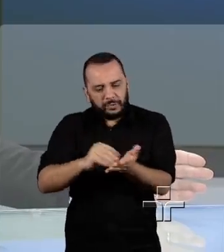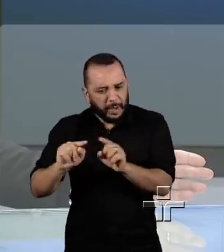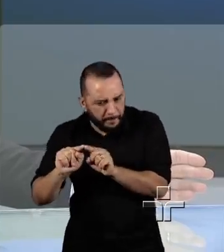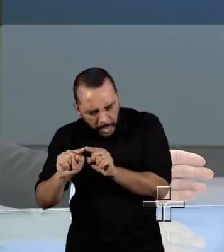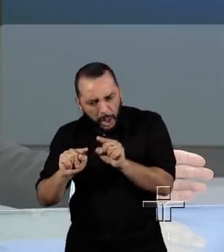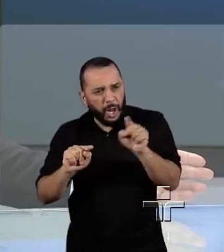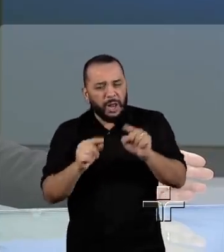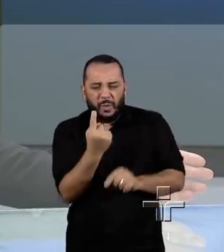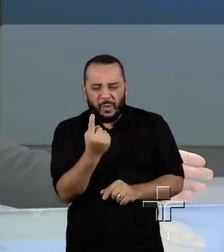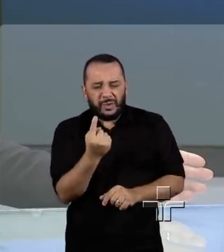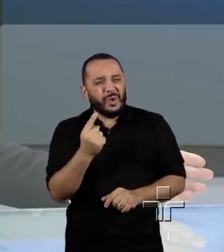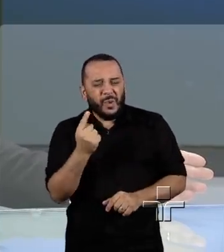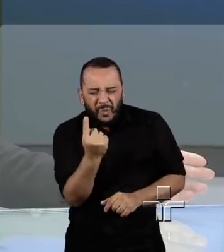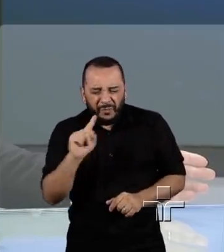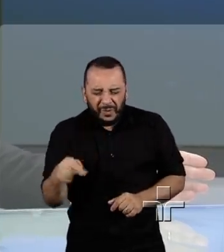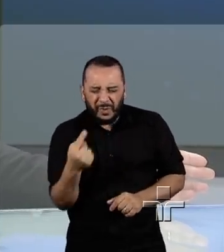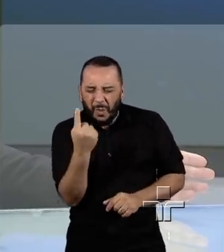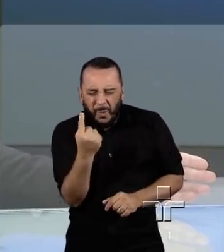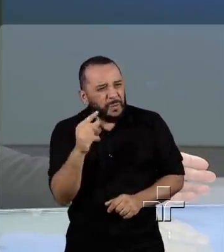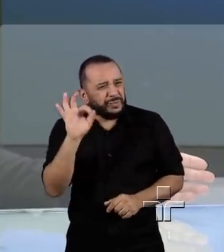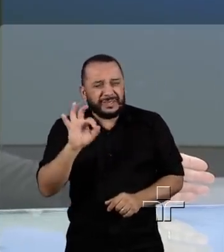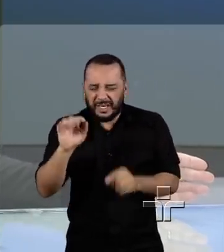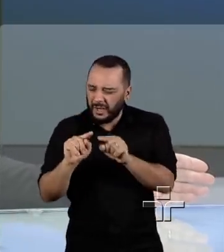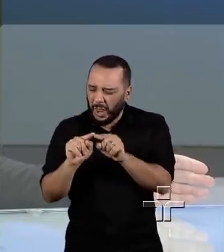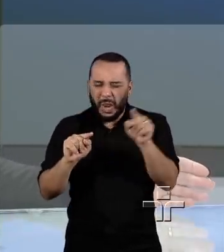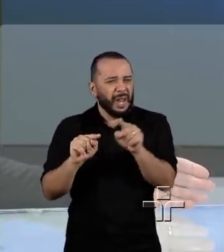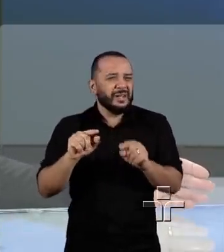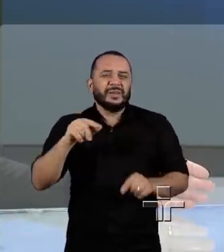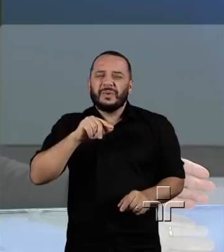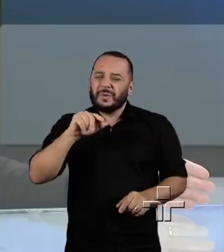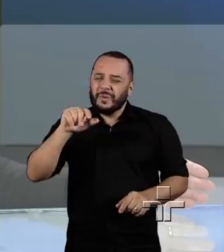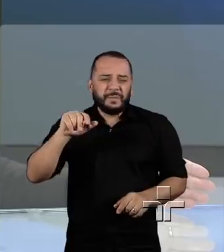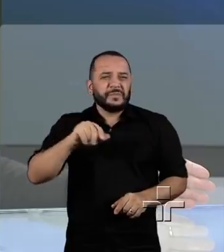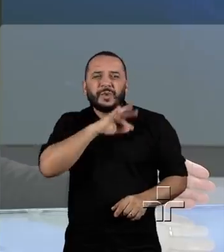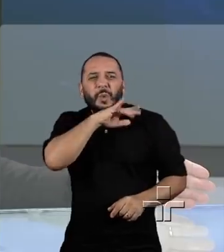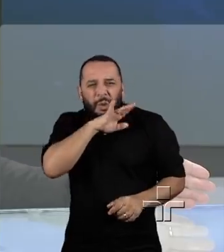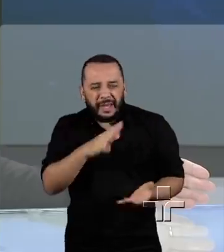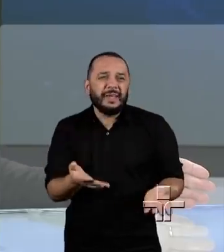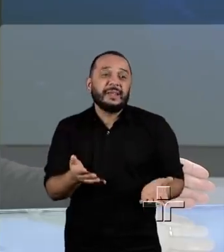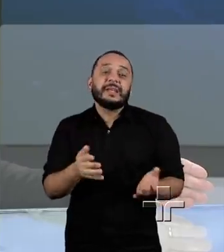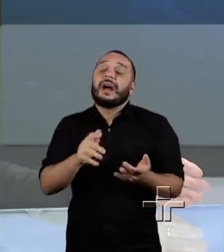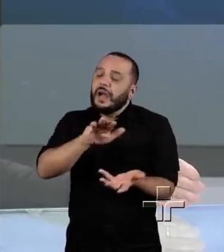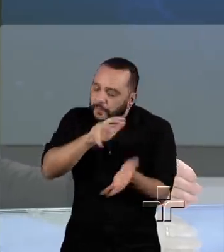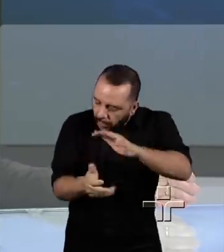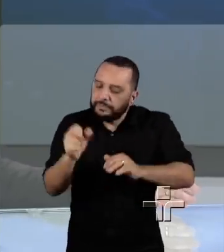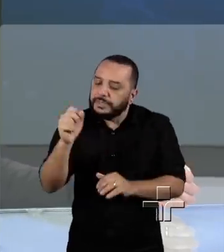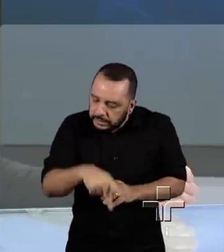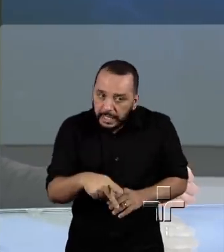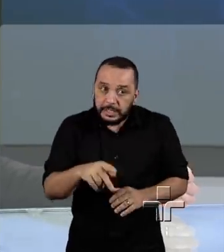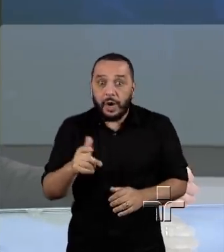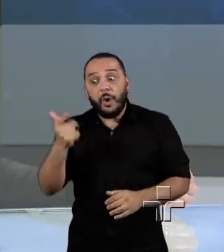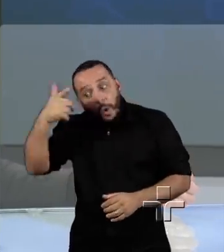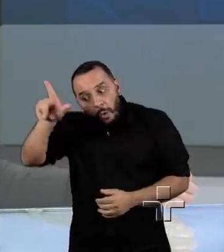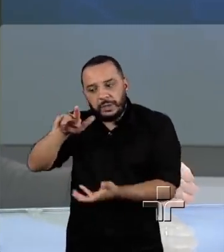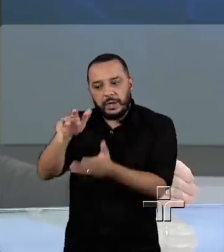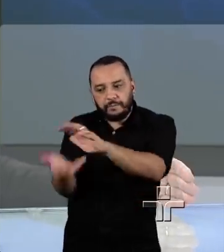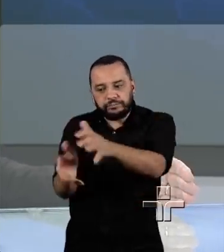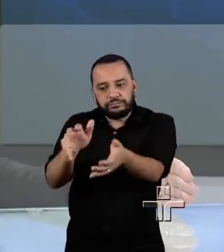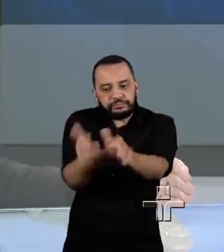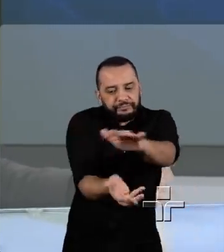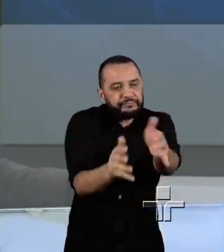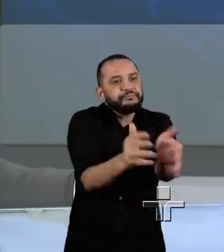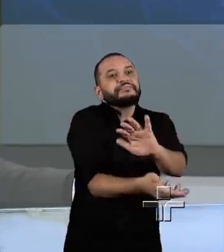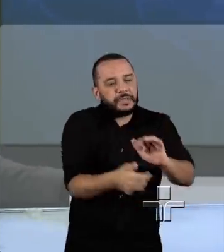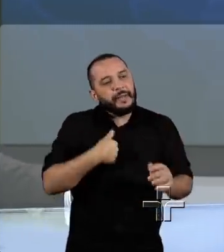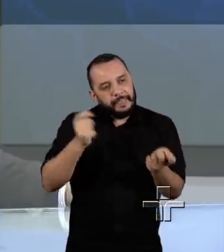de 1,1% desse ano, que é muito ruim. Só irá mudar a partir da reforma da Previdência e de outras reformas que darão